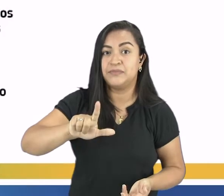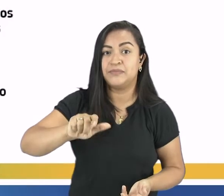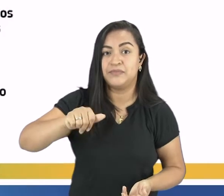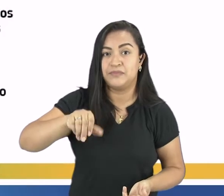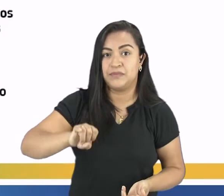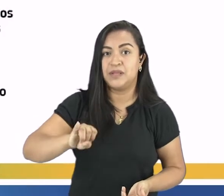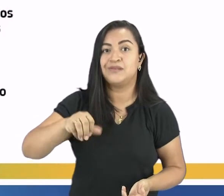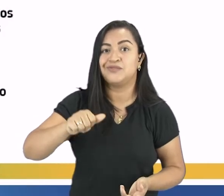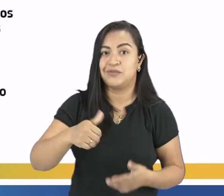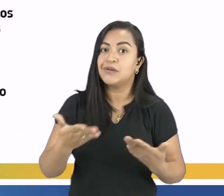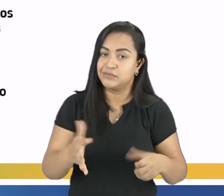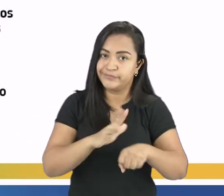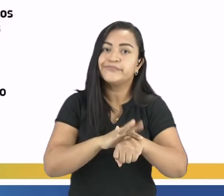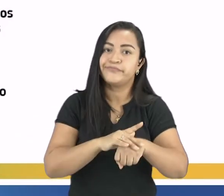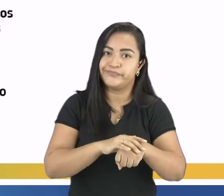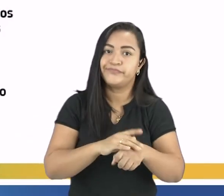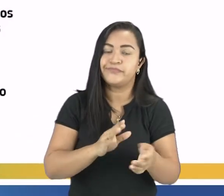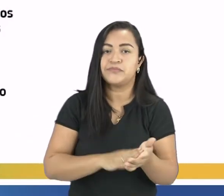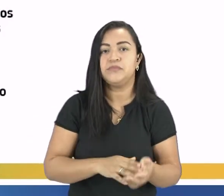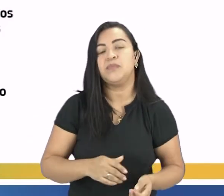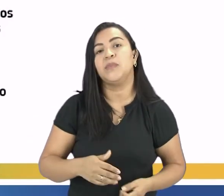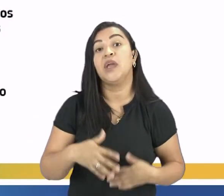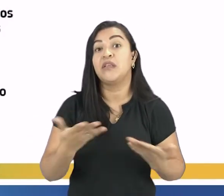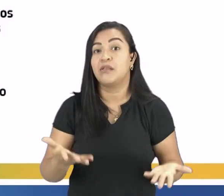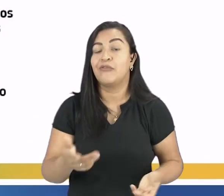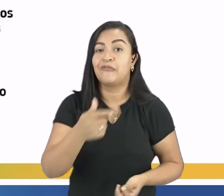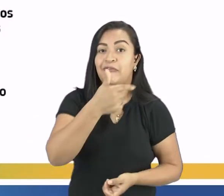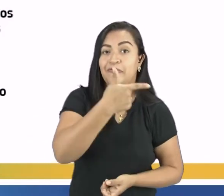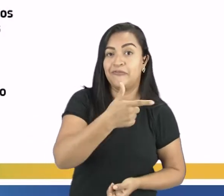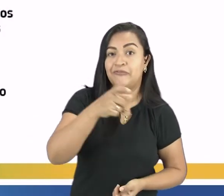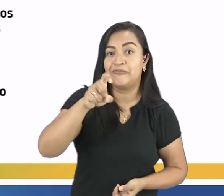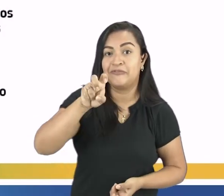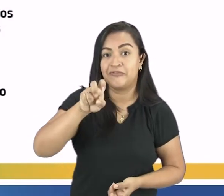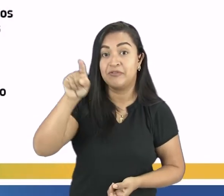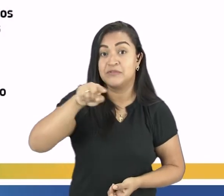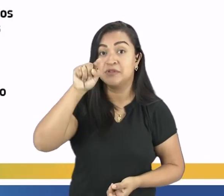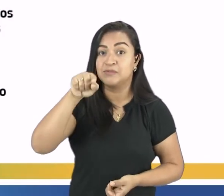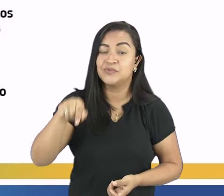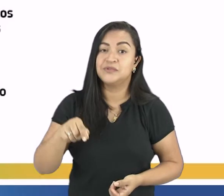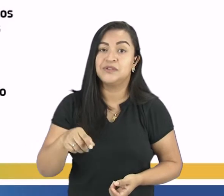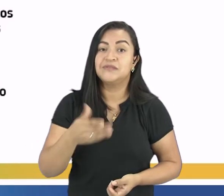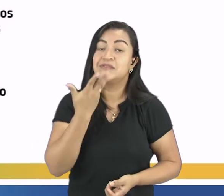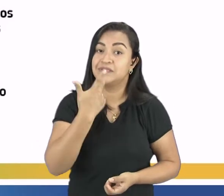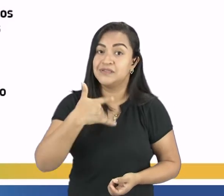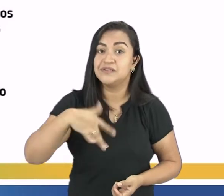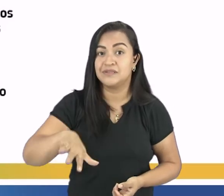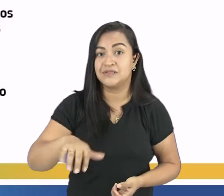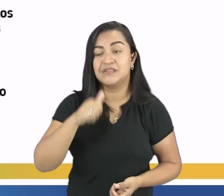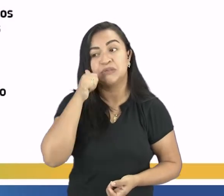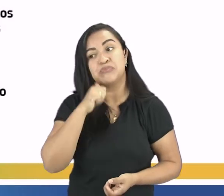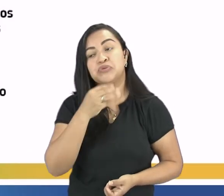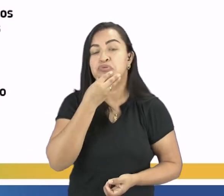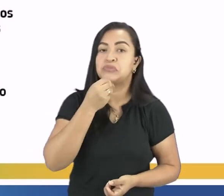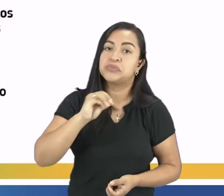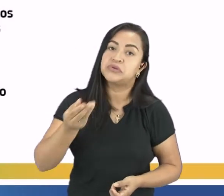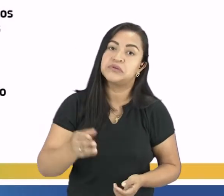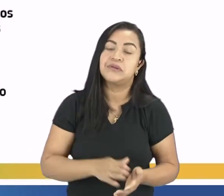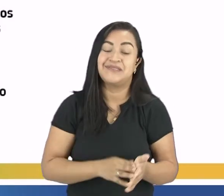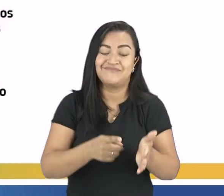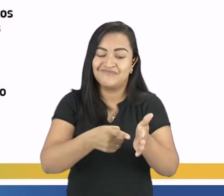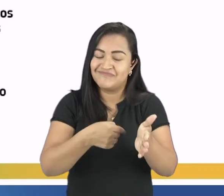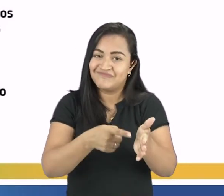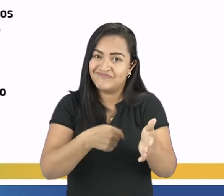ter 1 sobre 4, 25% de chance dessa criança, seja menino ou menina, nascer albino, tudo